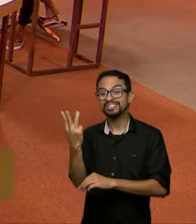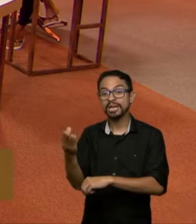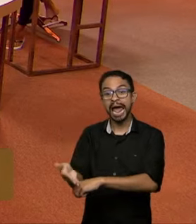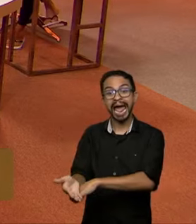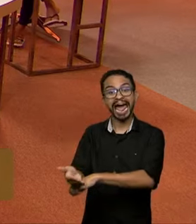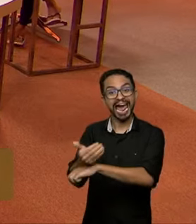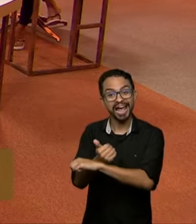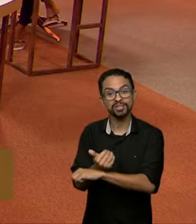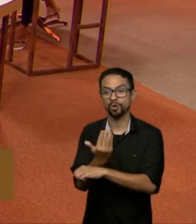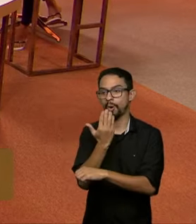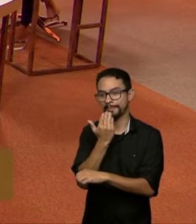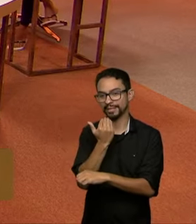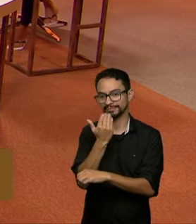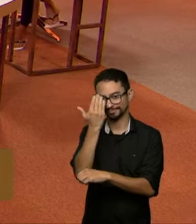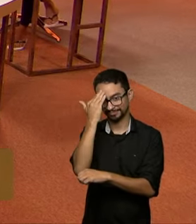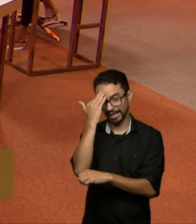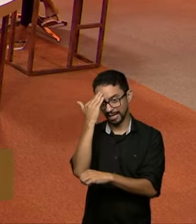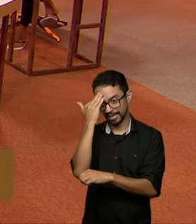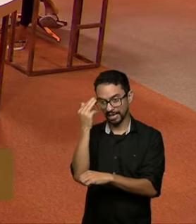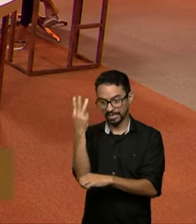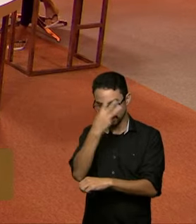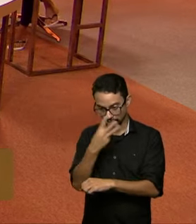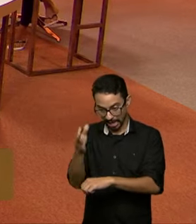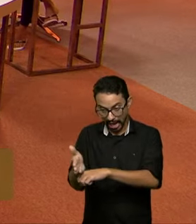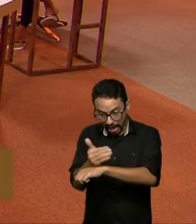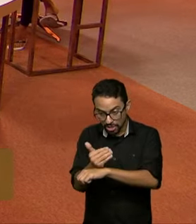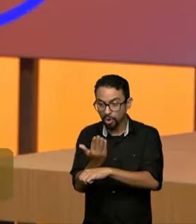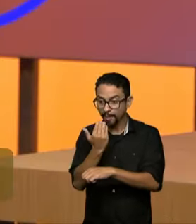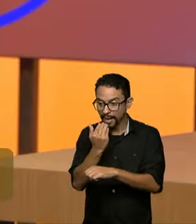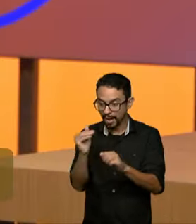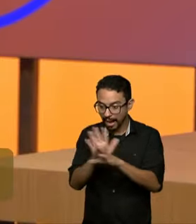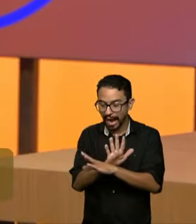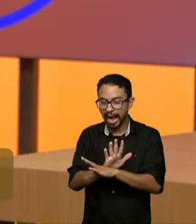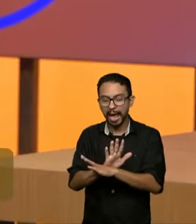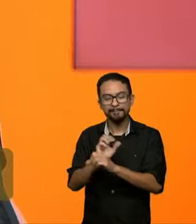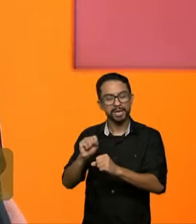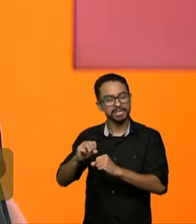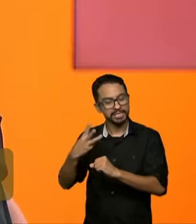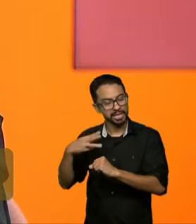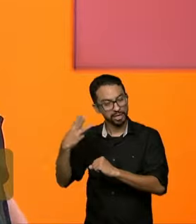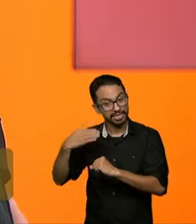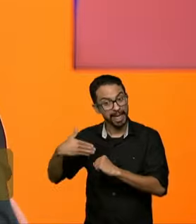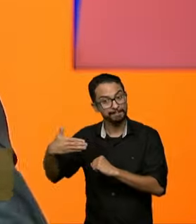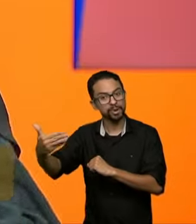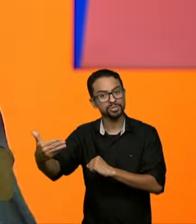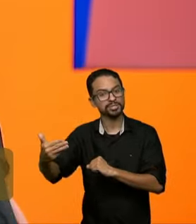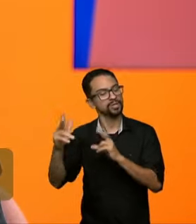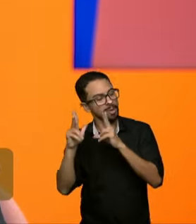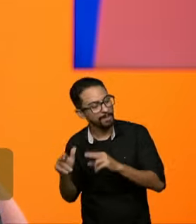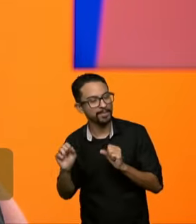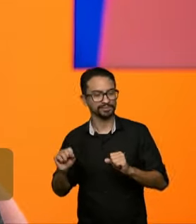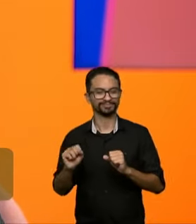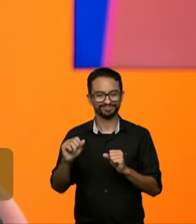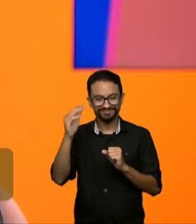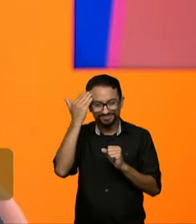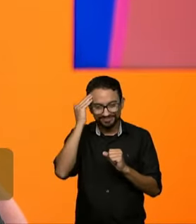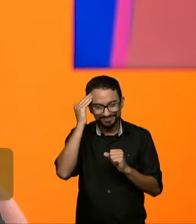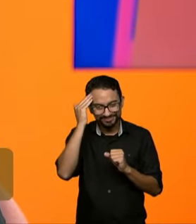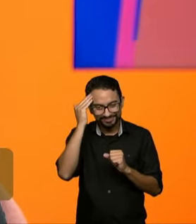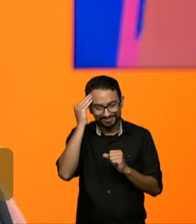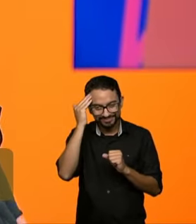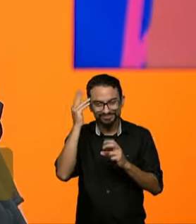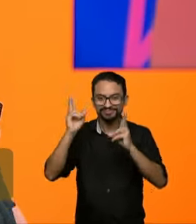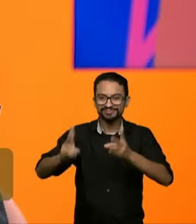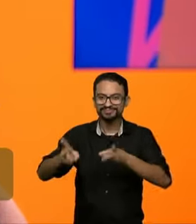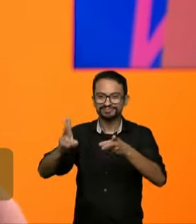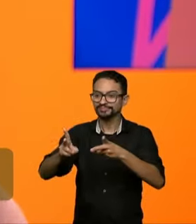Três horas antes. Três horas antes. Vai jantar às 8 da noite no máximo. Três horas antes é o teu horário de fazer a maior refeição lá, jantar. Três horas